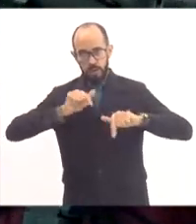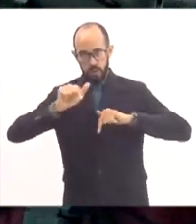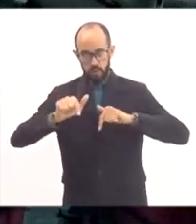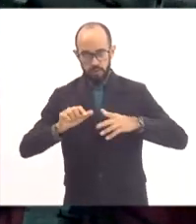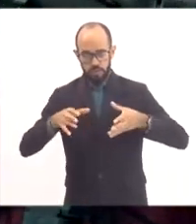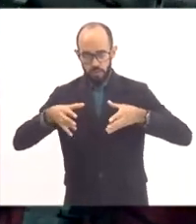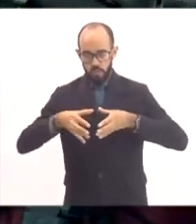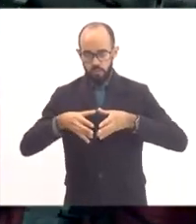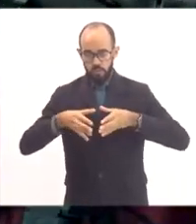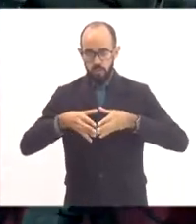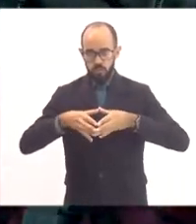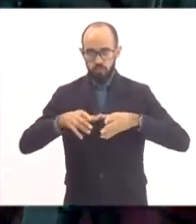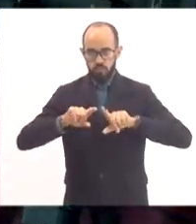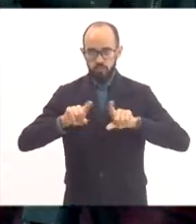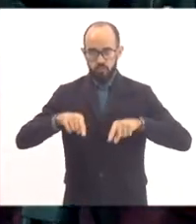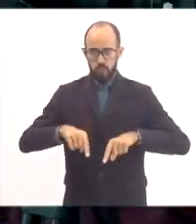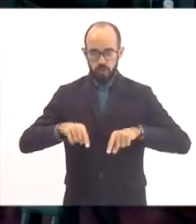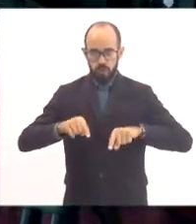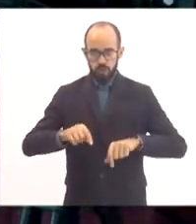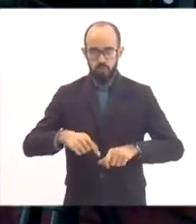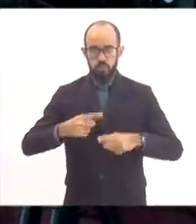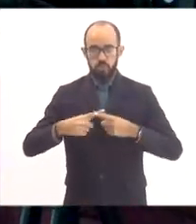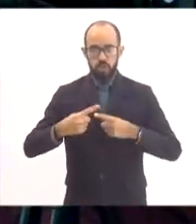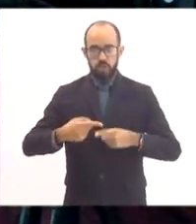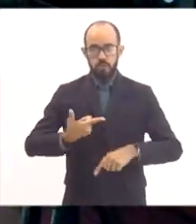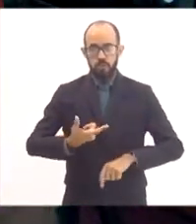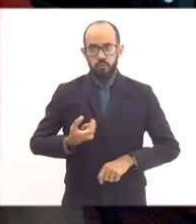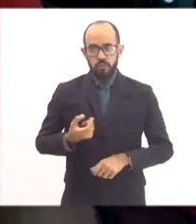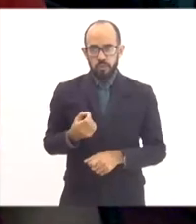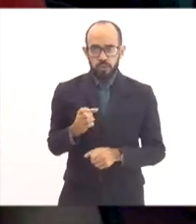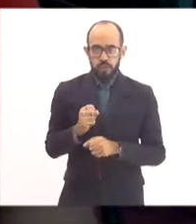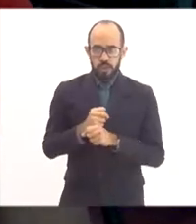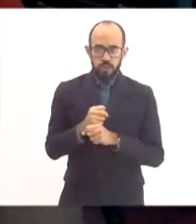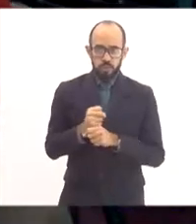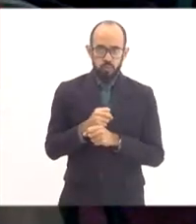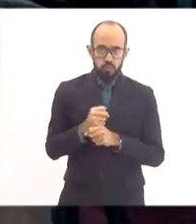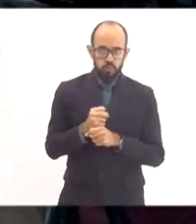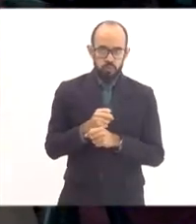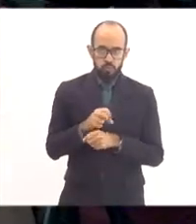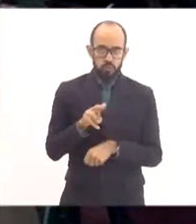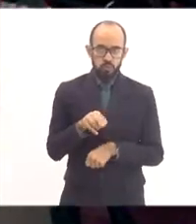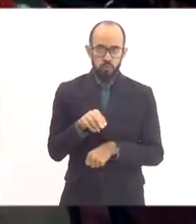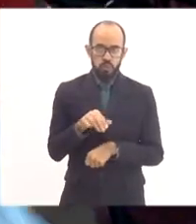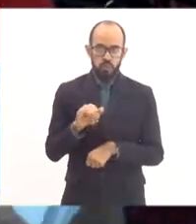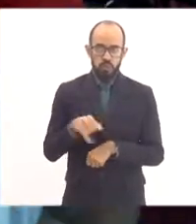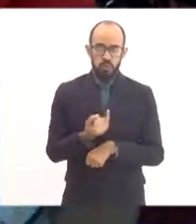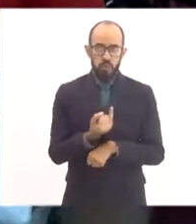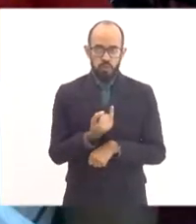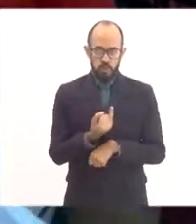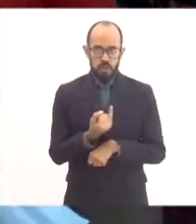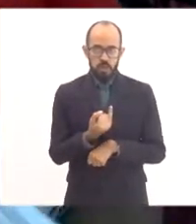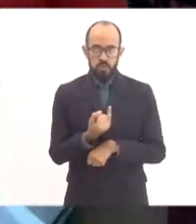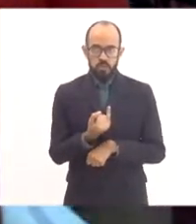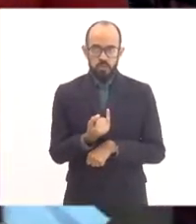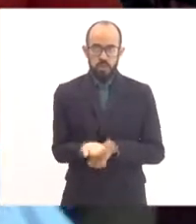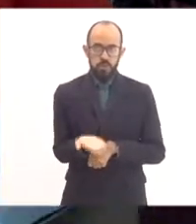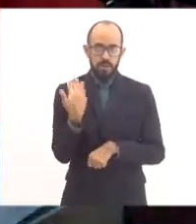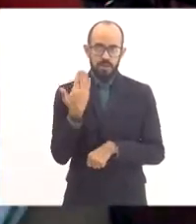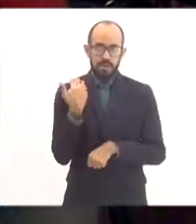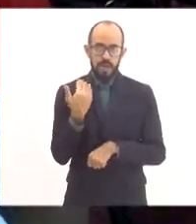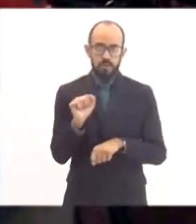de servidores, porque durante 20 anos nós nunca tivemos essa oportunidade. Na última audiência nós